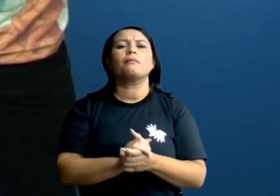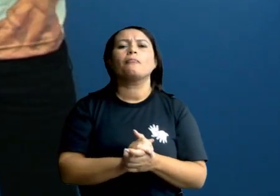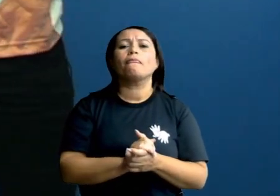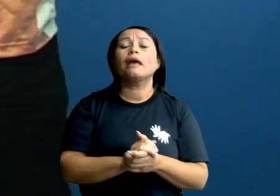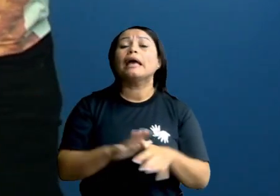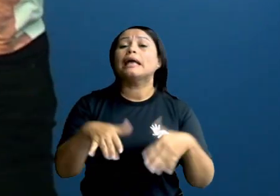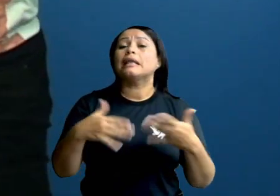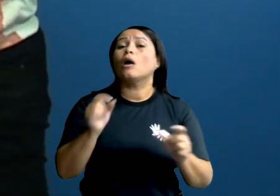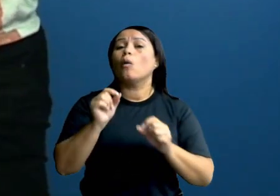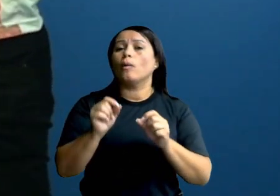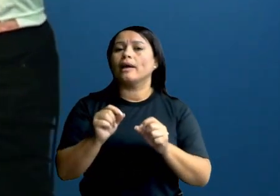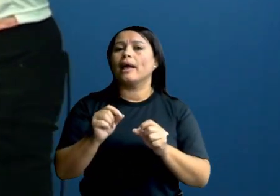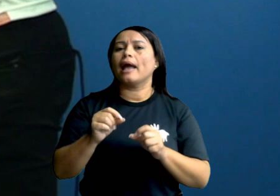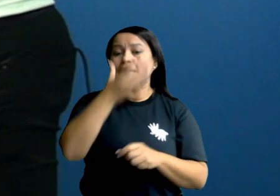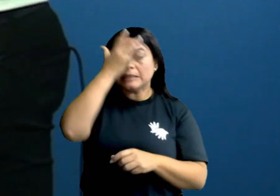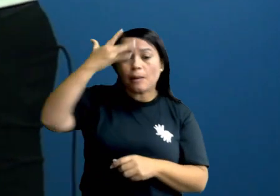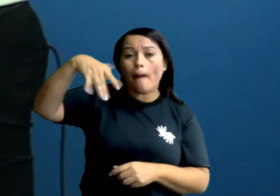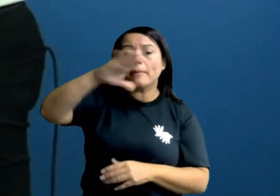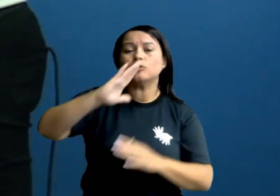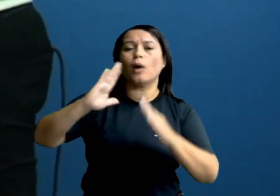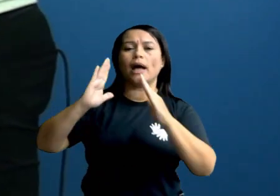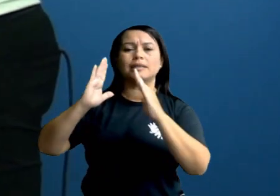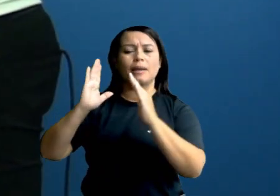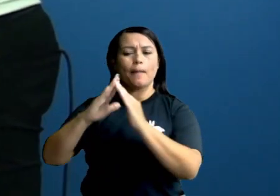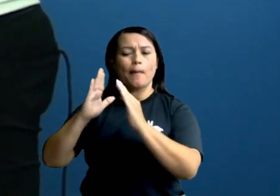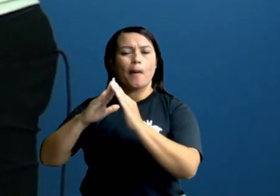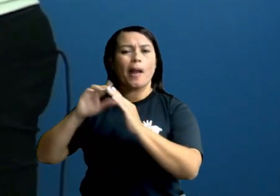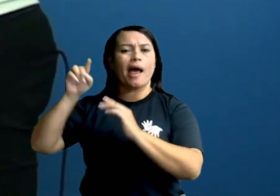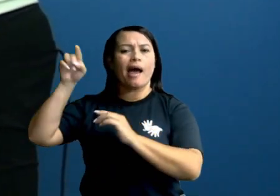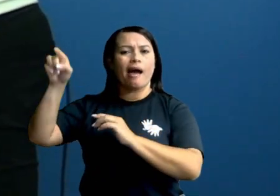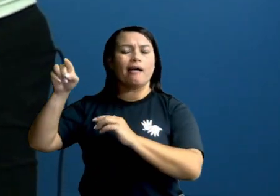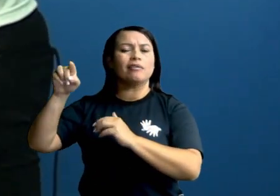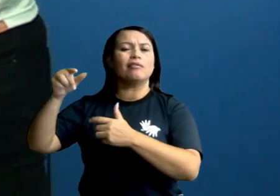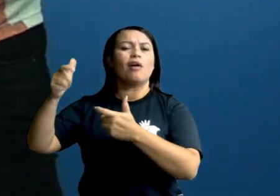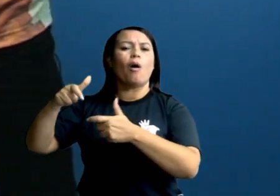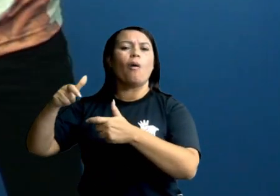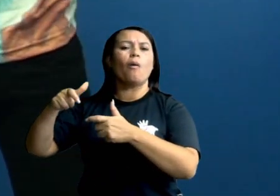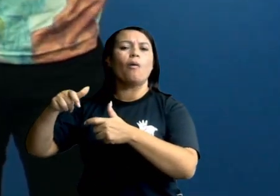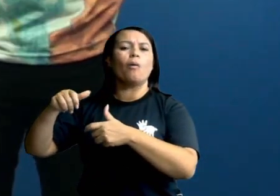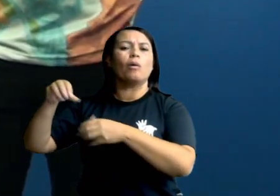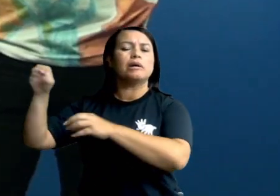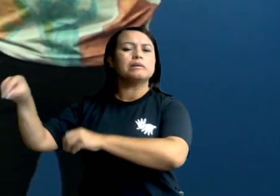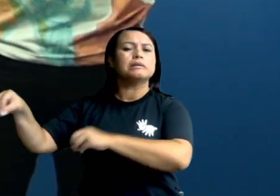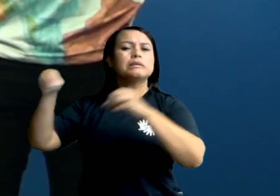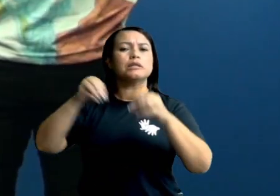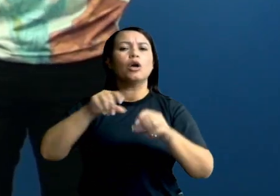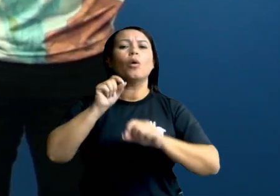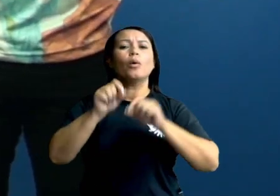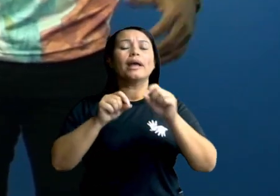Então esses povos nativos que vieram a partir desse contexto do povoamento da América é